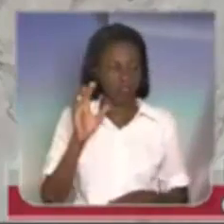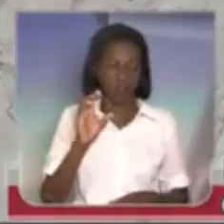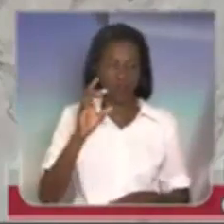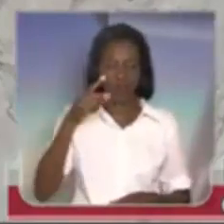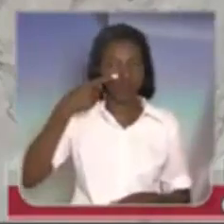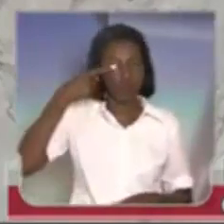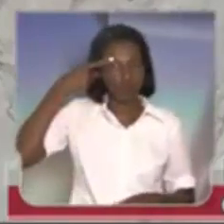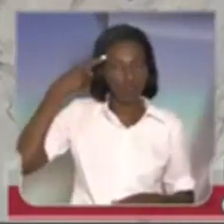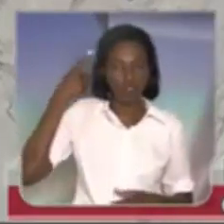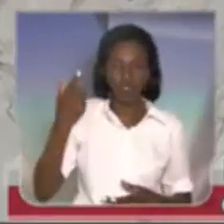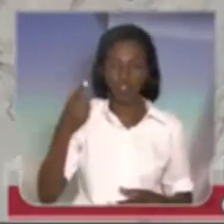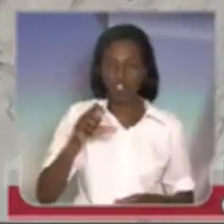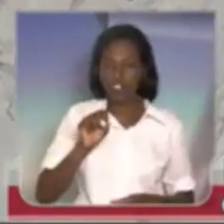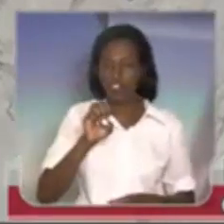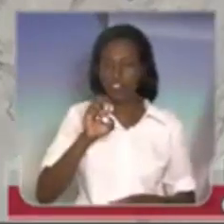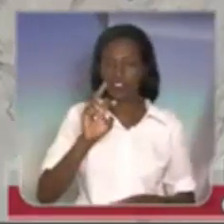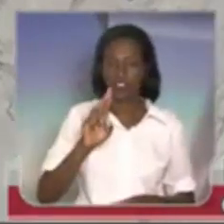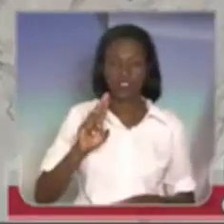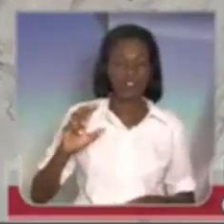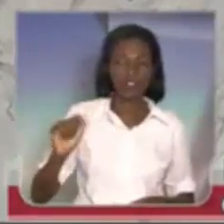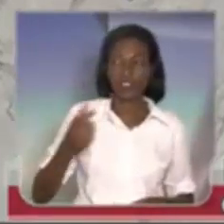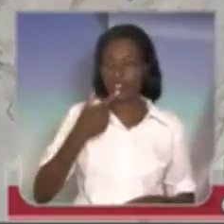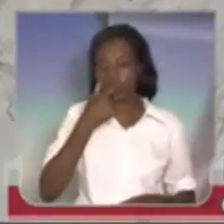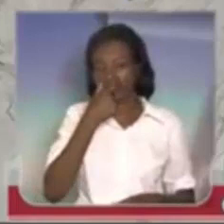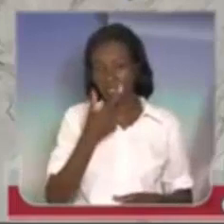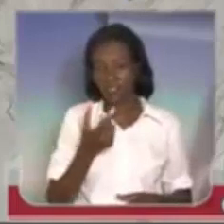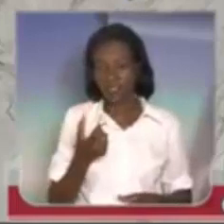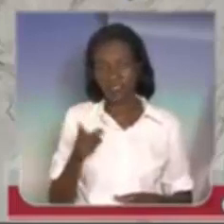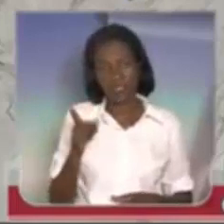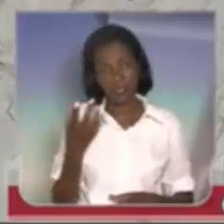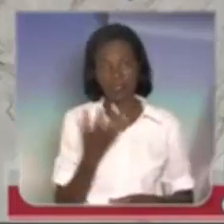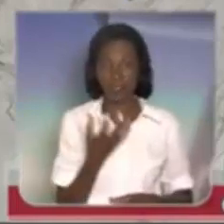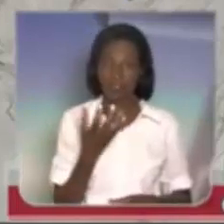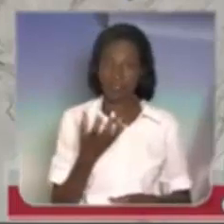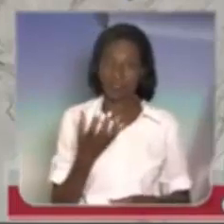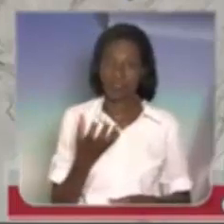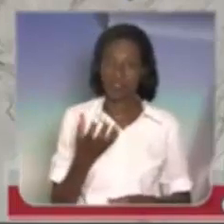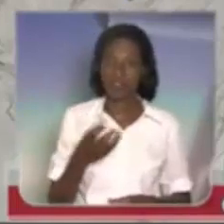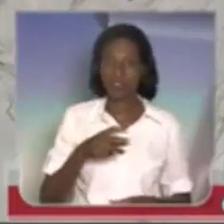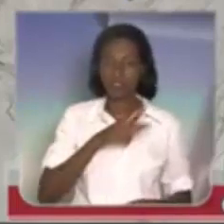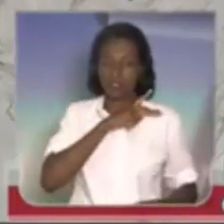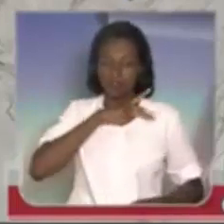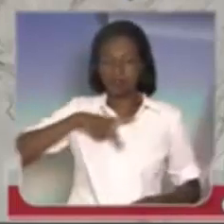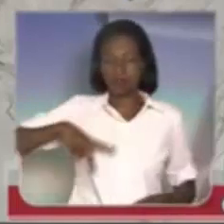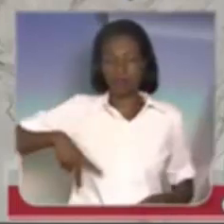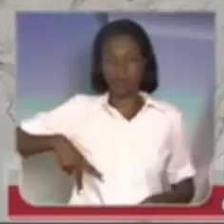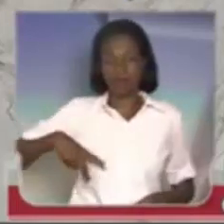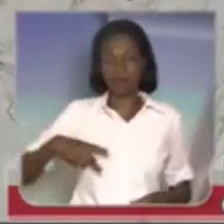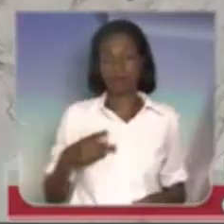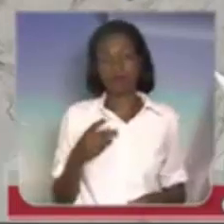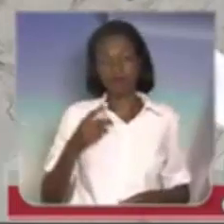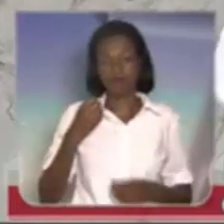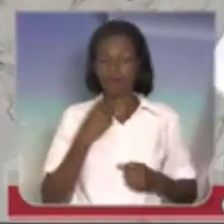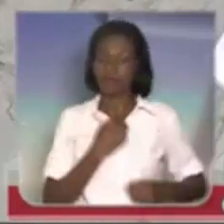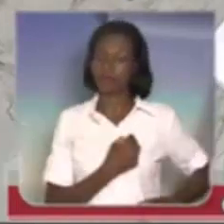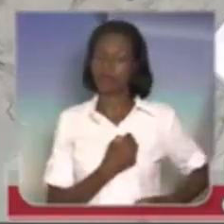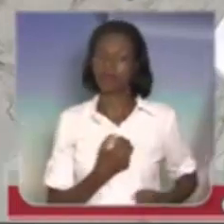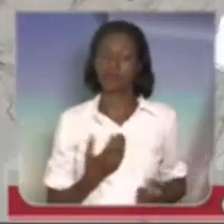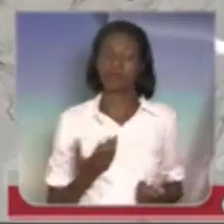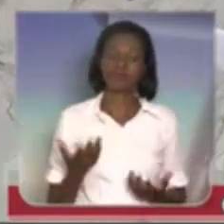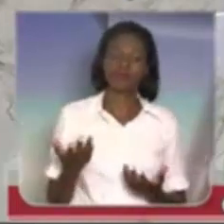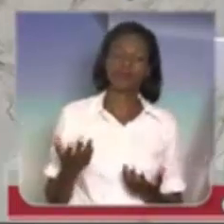ou Serra ou a mas ele está no pário também ele deseja ser candidato a presidente à presidência da república